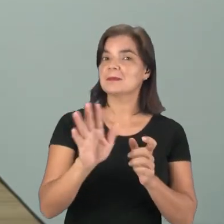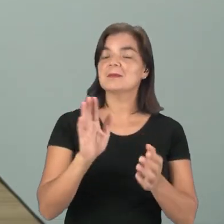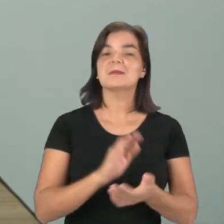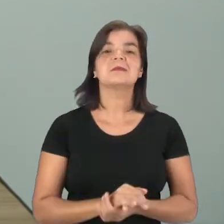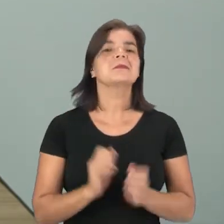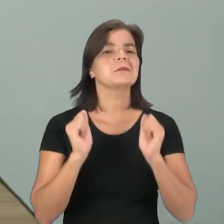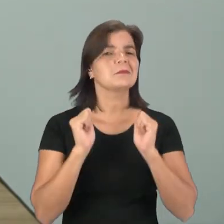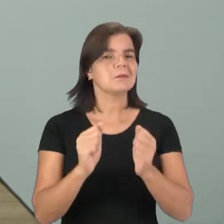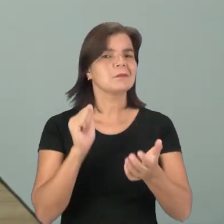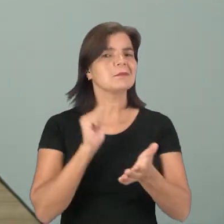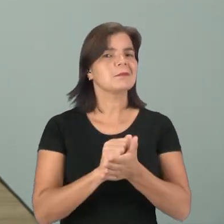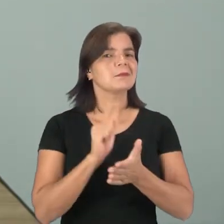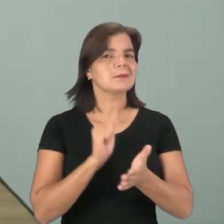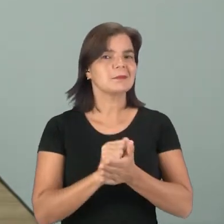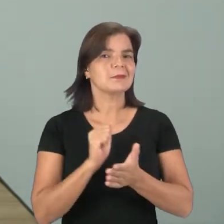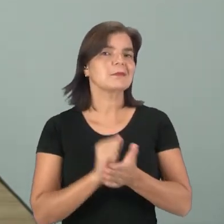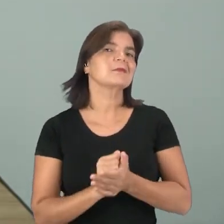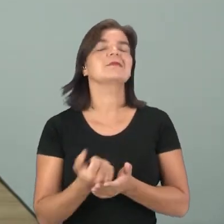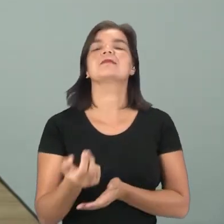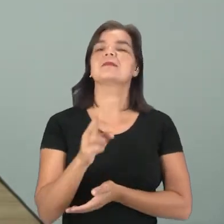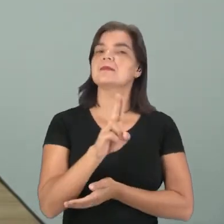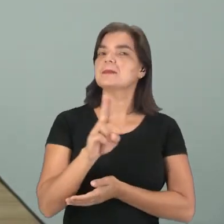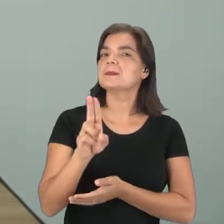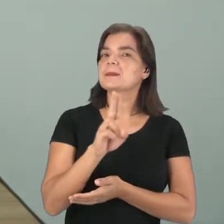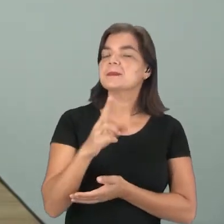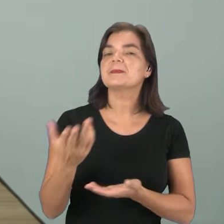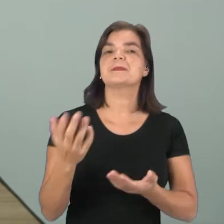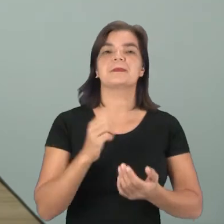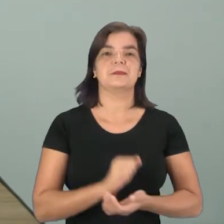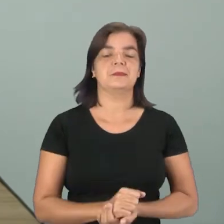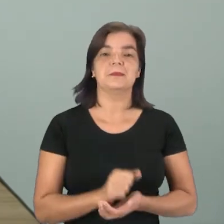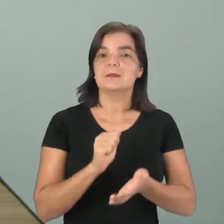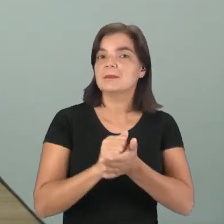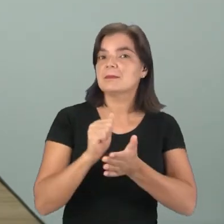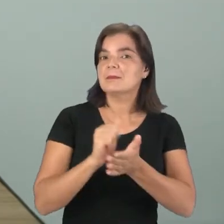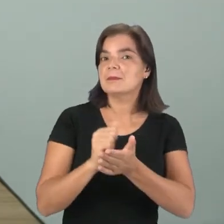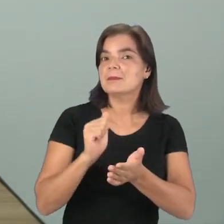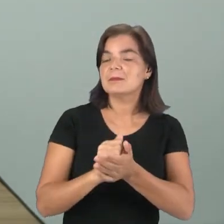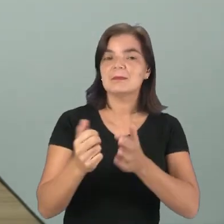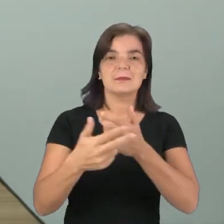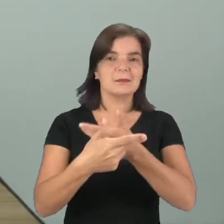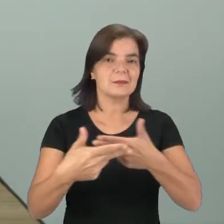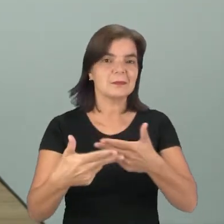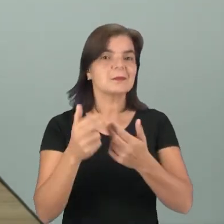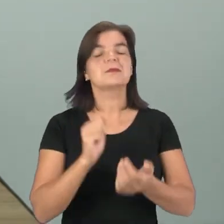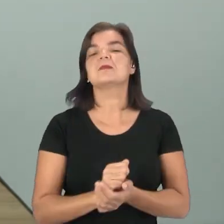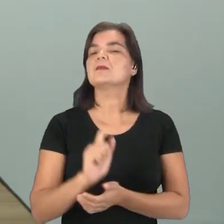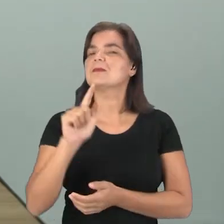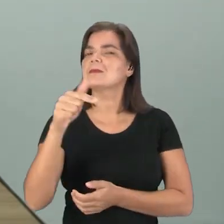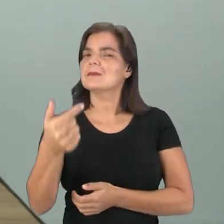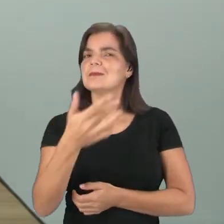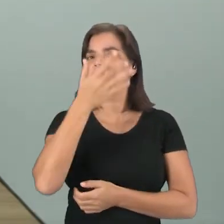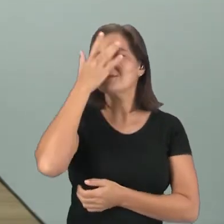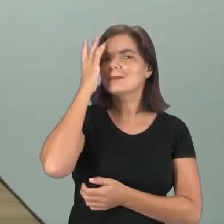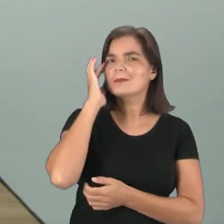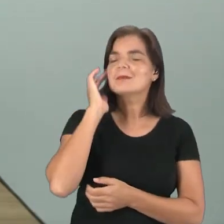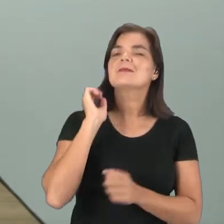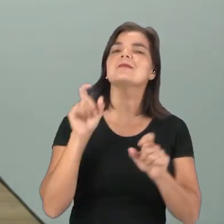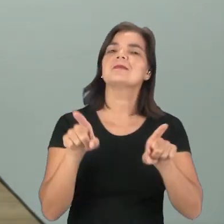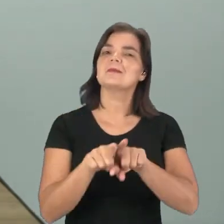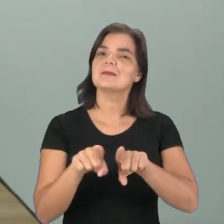que nós podemos escrever o nosso nome escreveu o nome dos objetos de outras